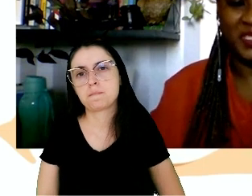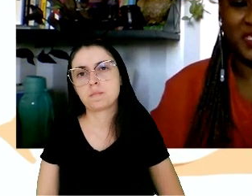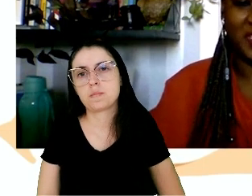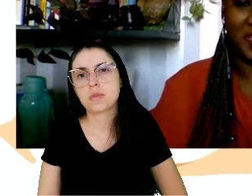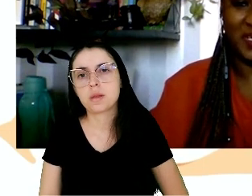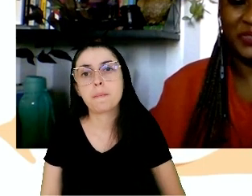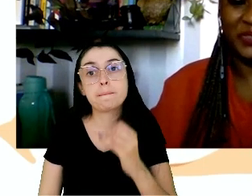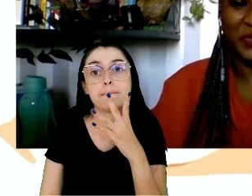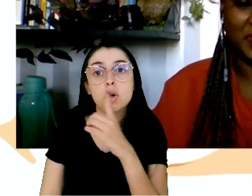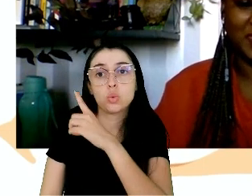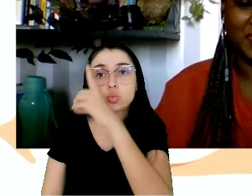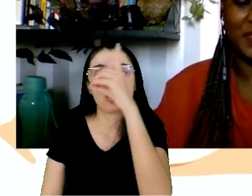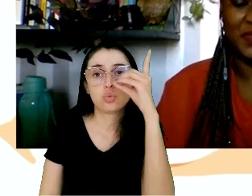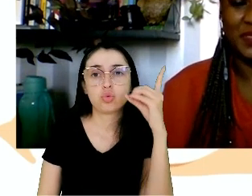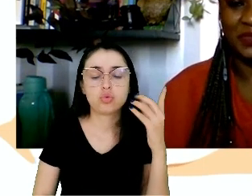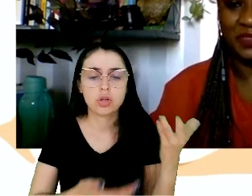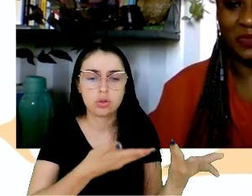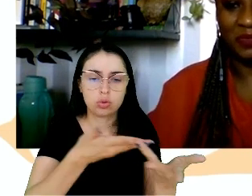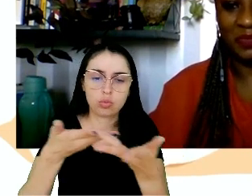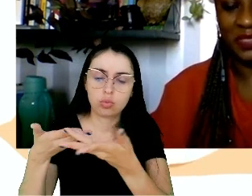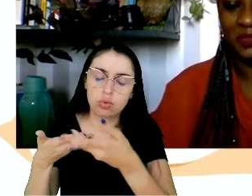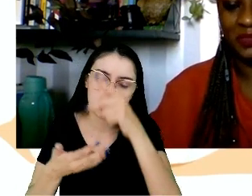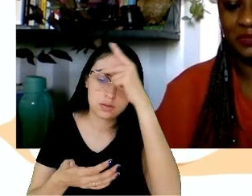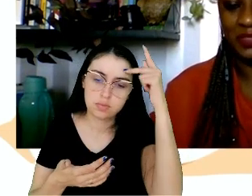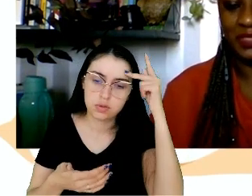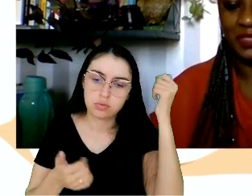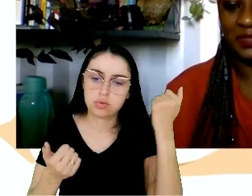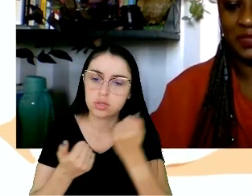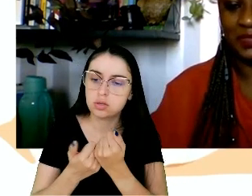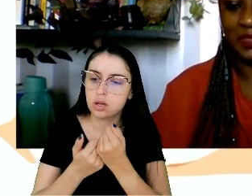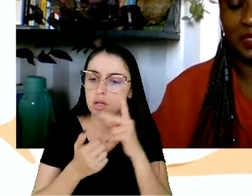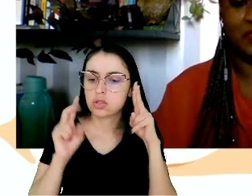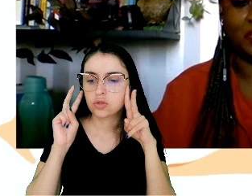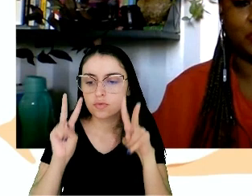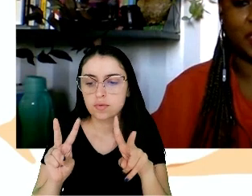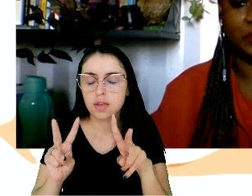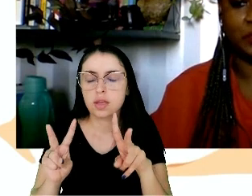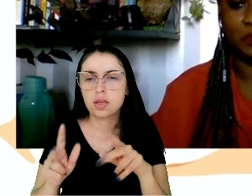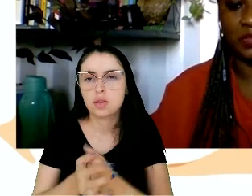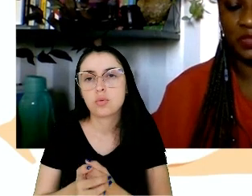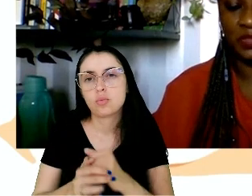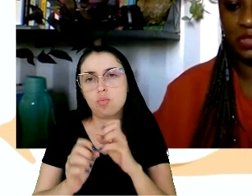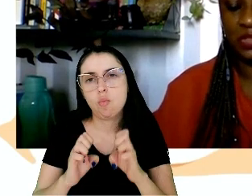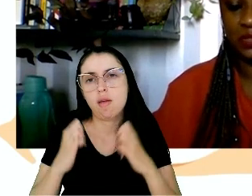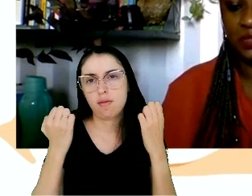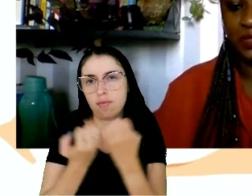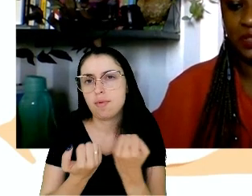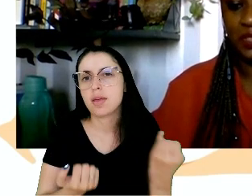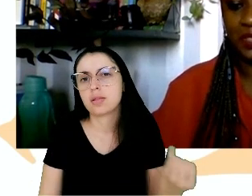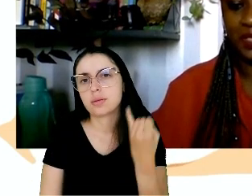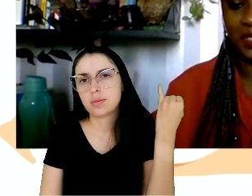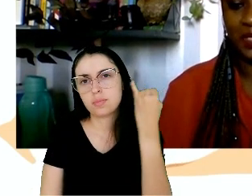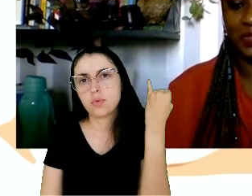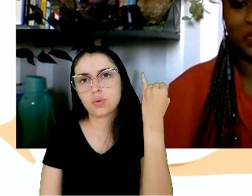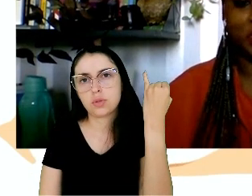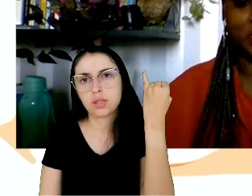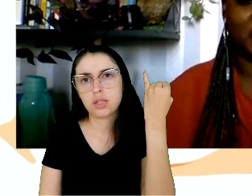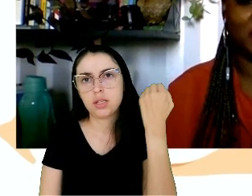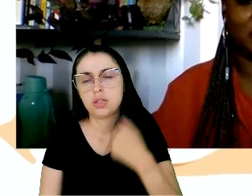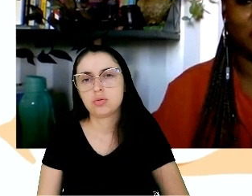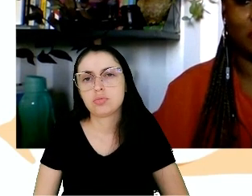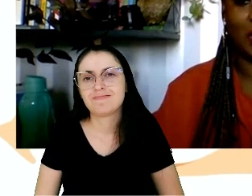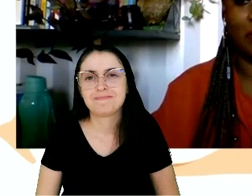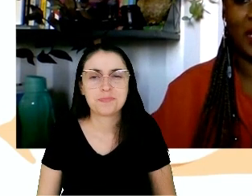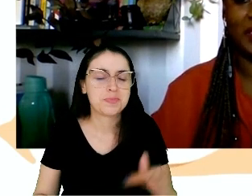Bom dia a todas as pessoas que nos acompanham nesse evento que é tão importante. Estou